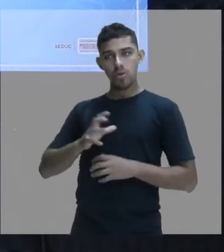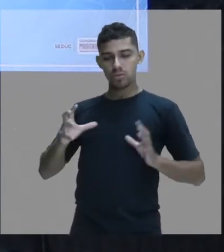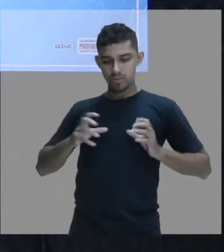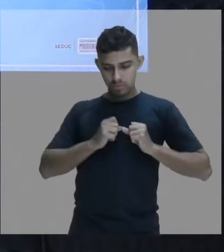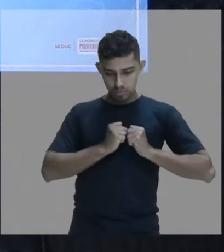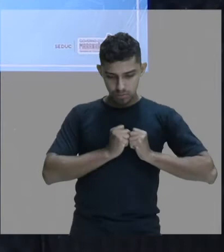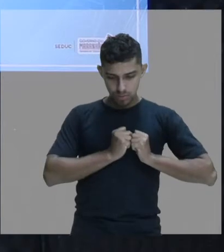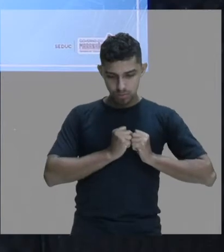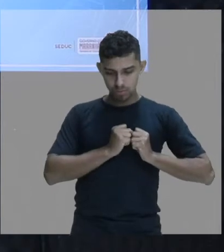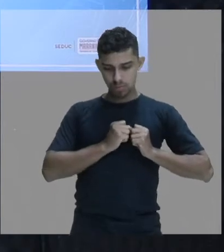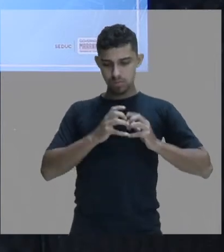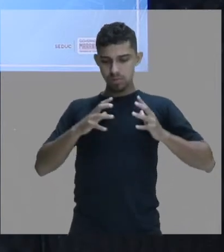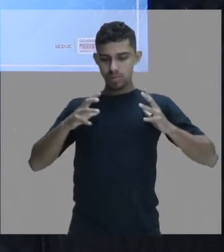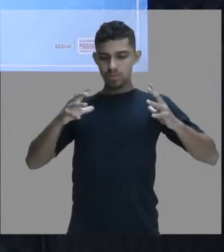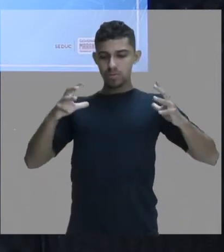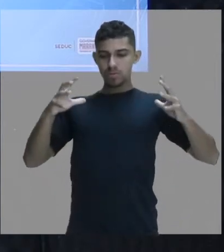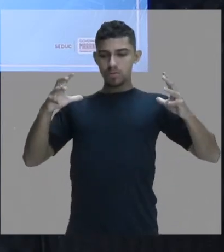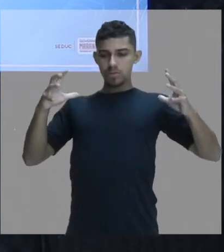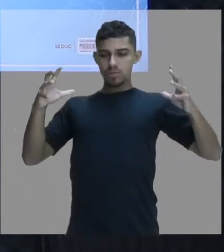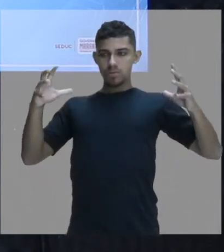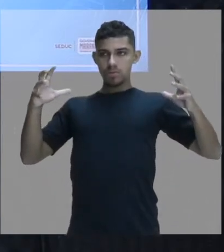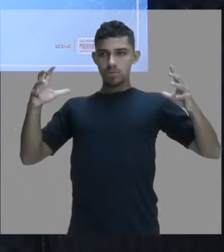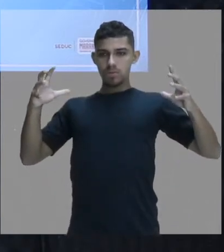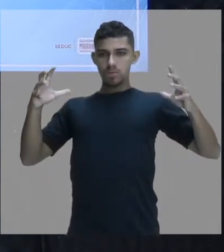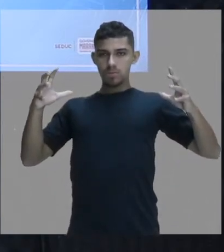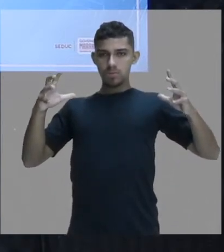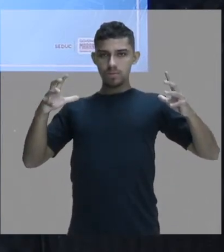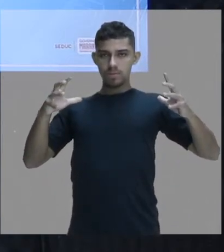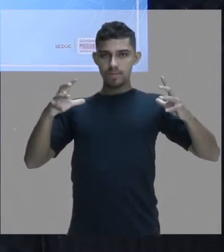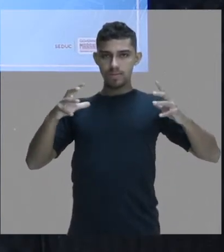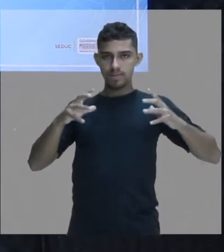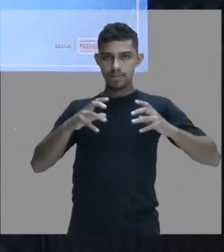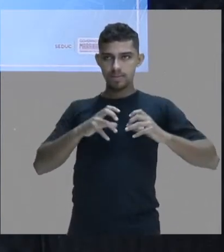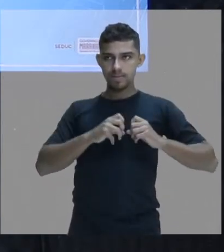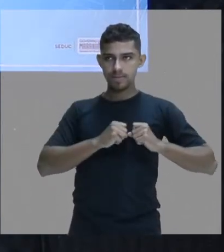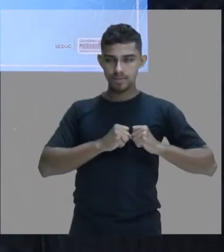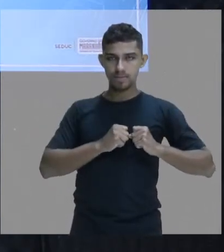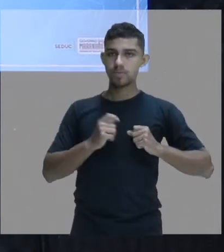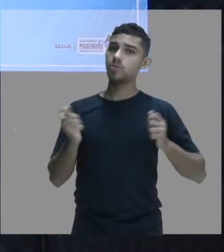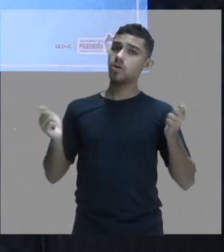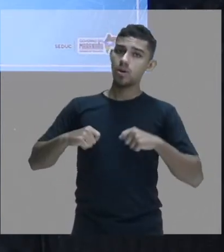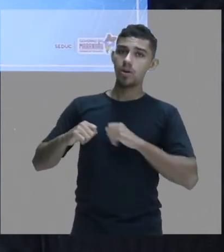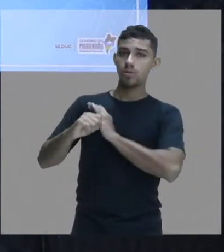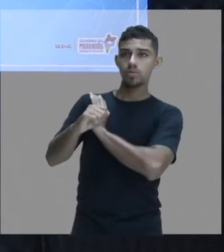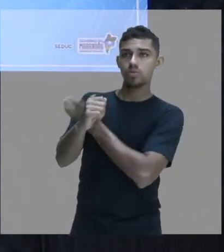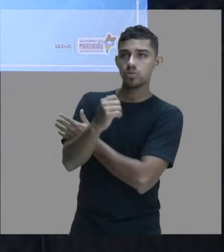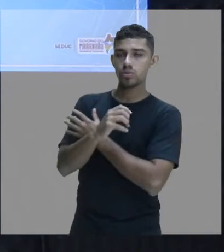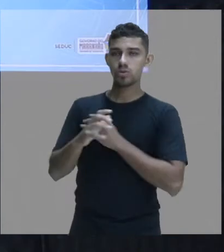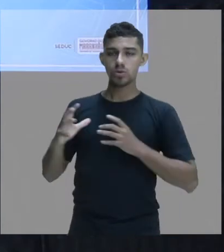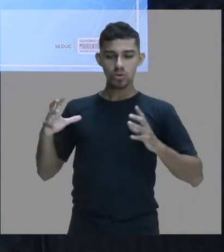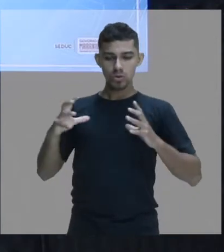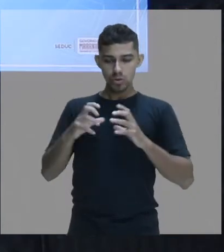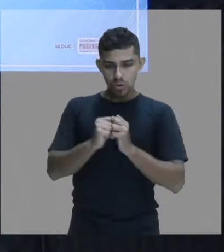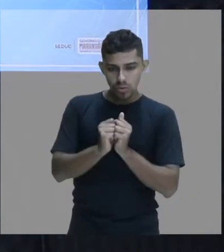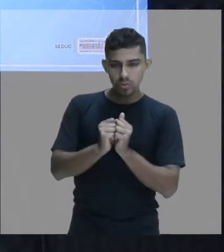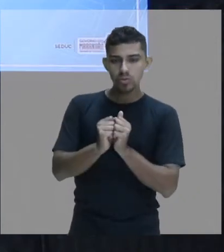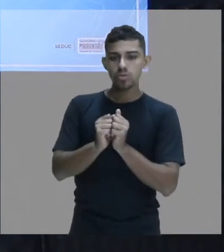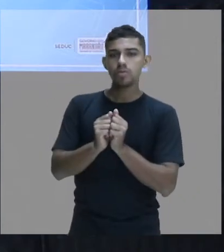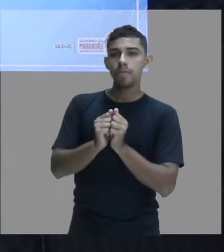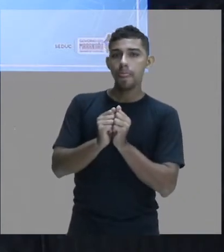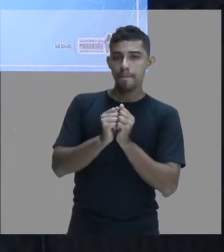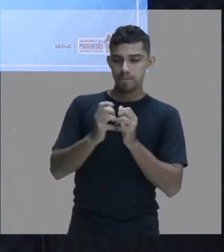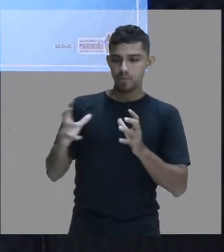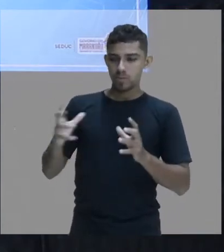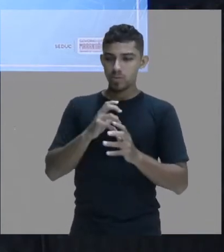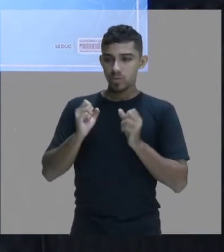É o momento de relaxamento. É o momento que ele aumenta. Tá certo? Então, o músculo, quando ele faz a contração, ele diminui.